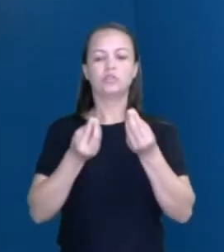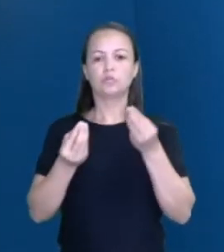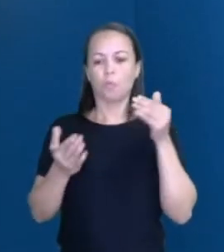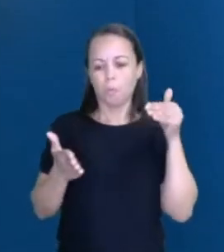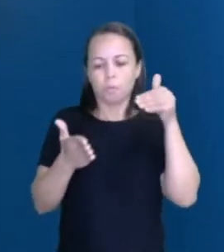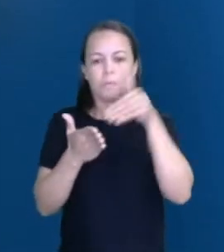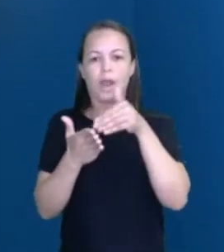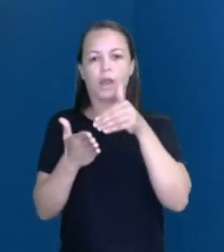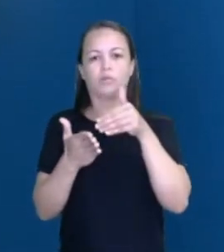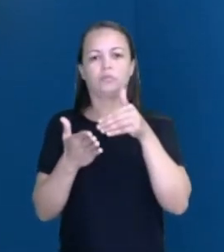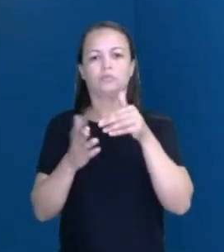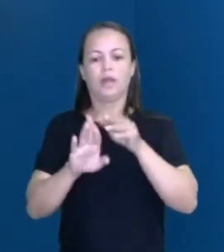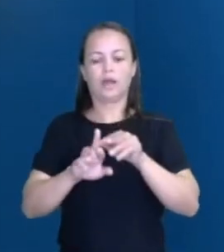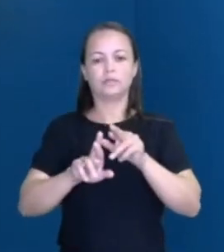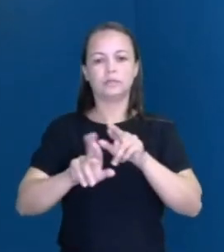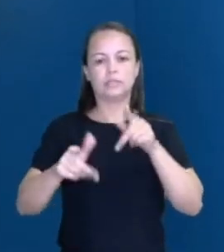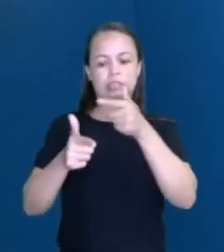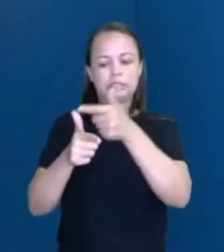equação.